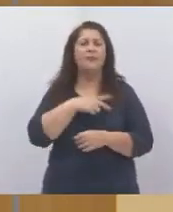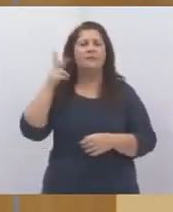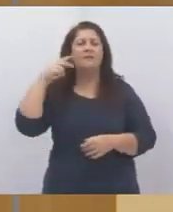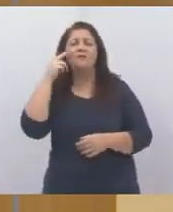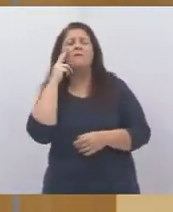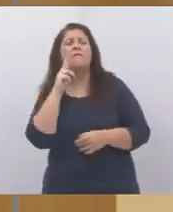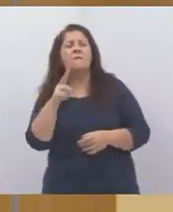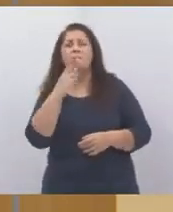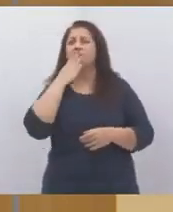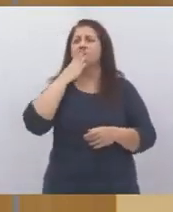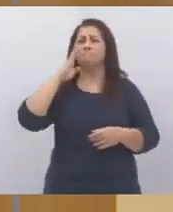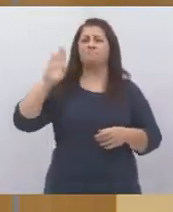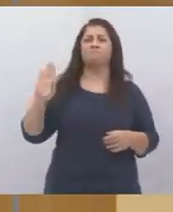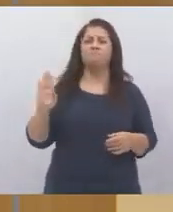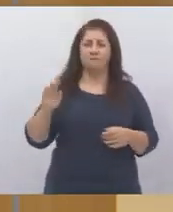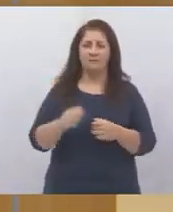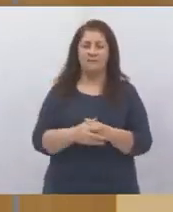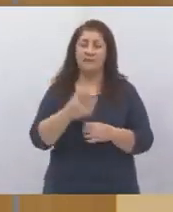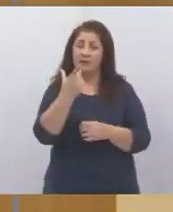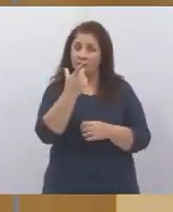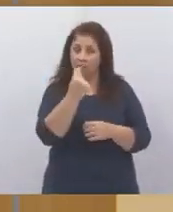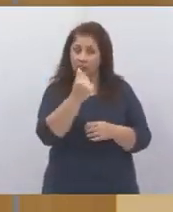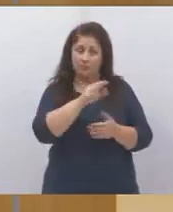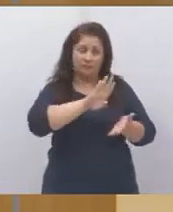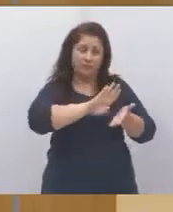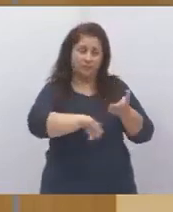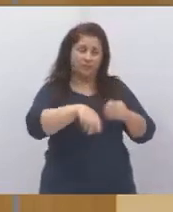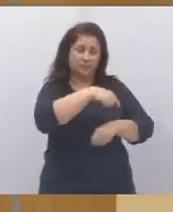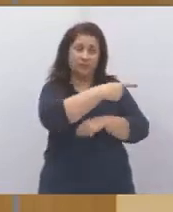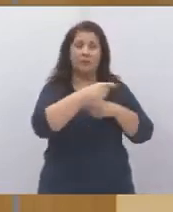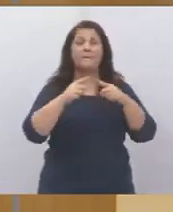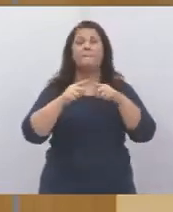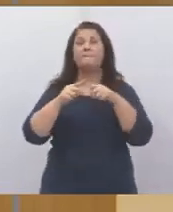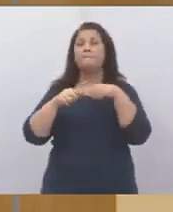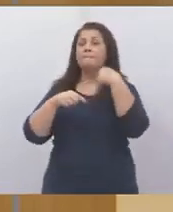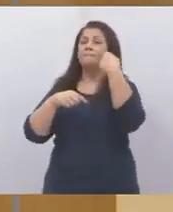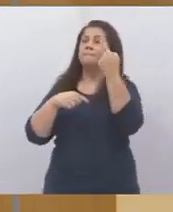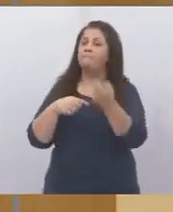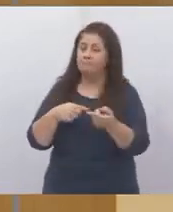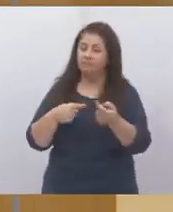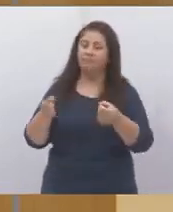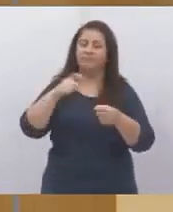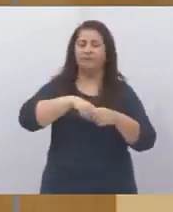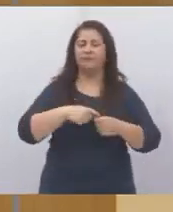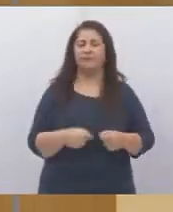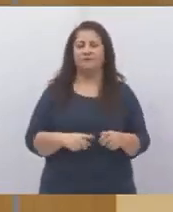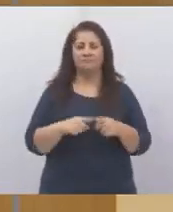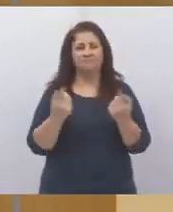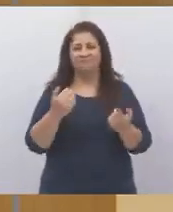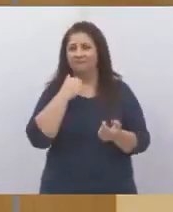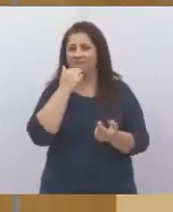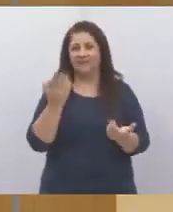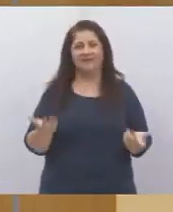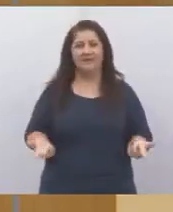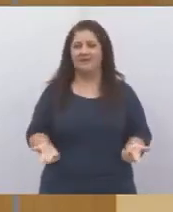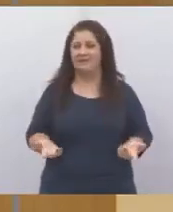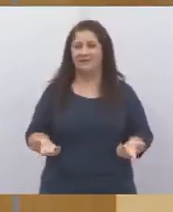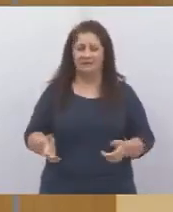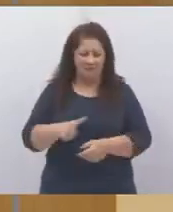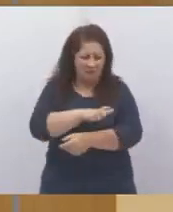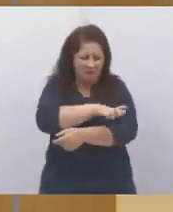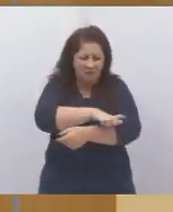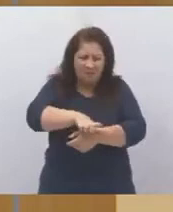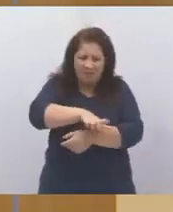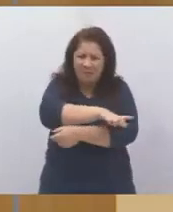promessa de que o dinheiro seria tirada de alguns e depois retornado não retornou fizeram com todo respeito as